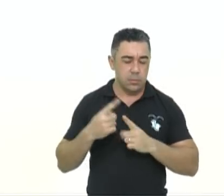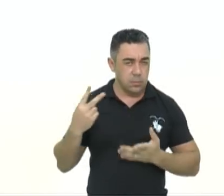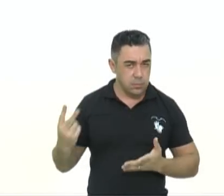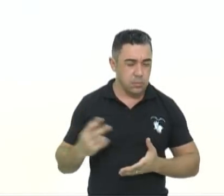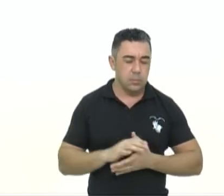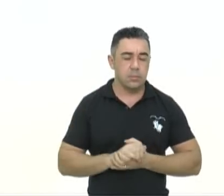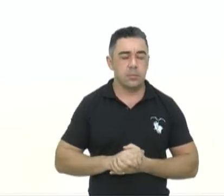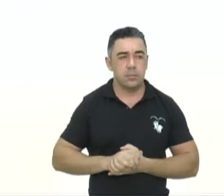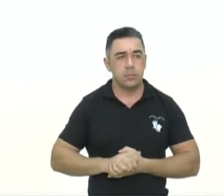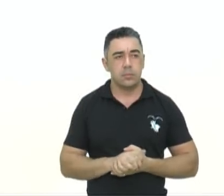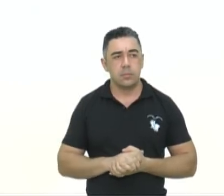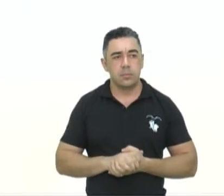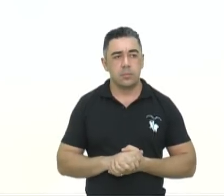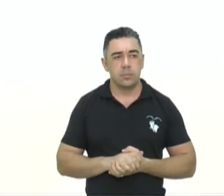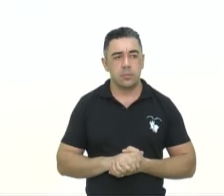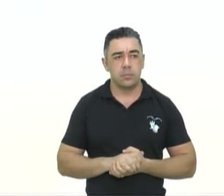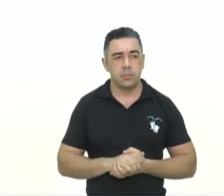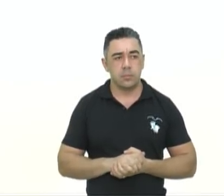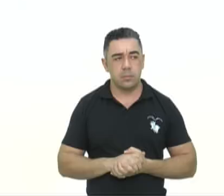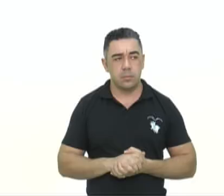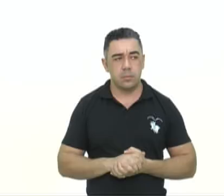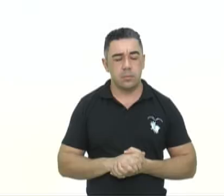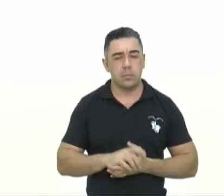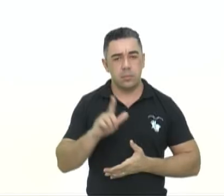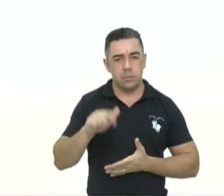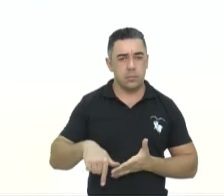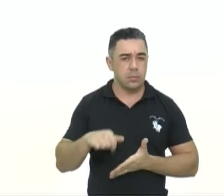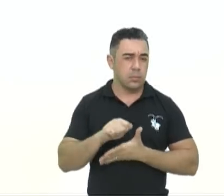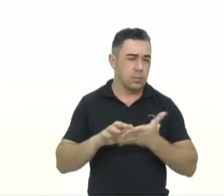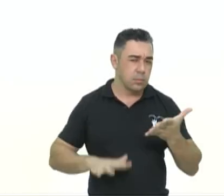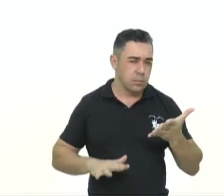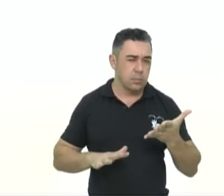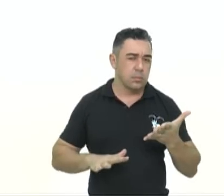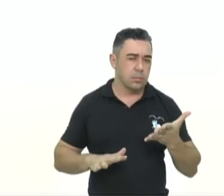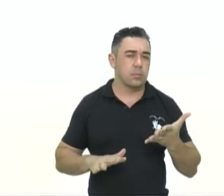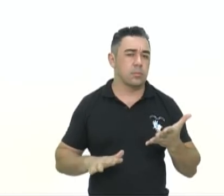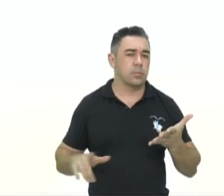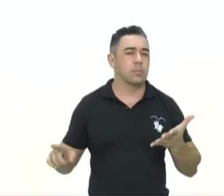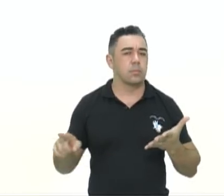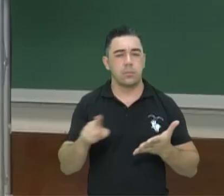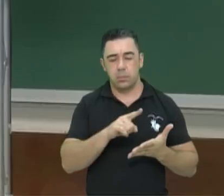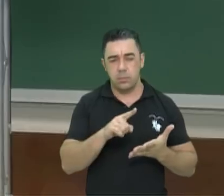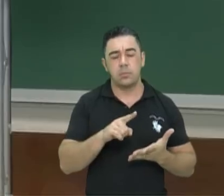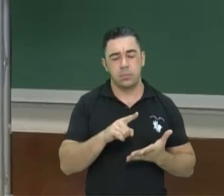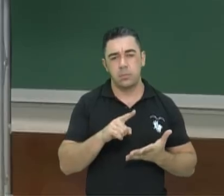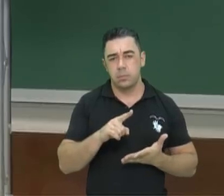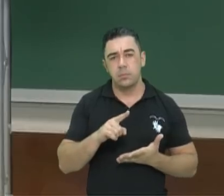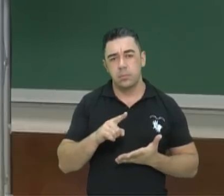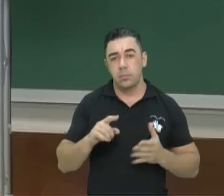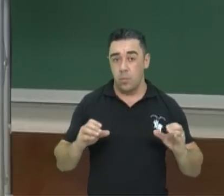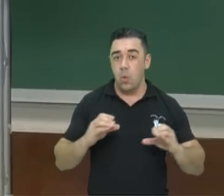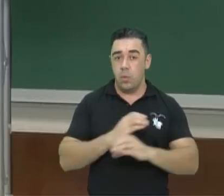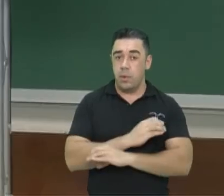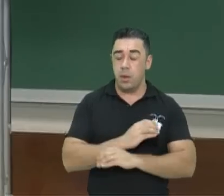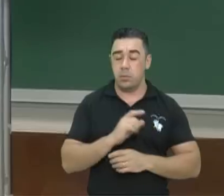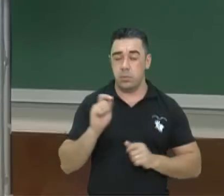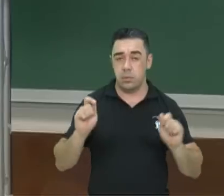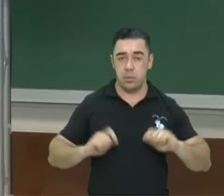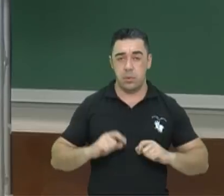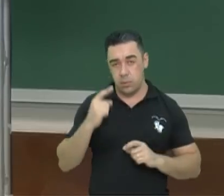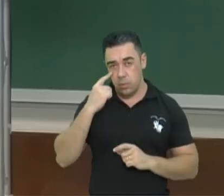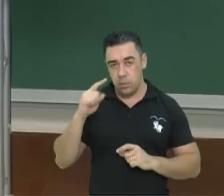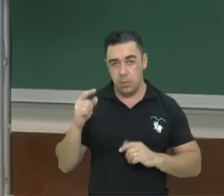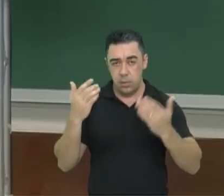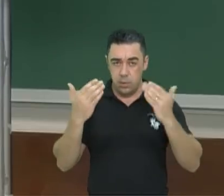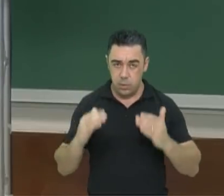2, tá bom, gente? Então, é um exercício também bem completo, né?